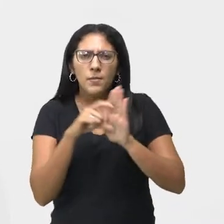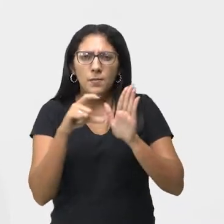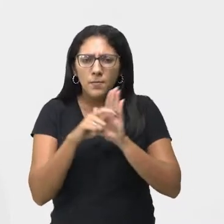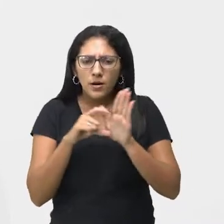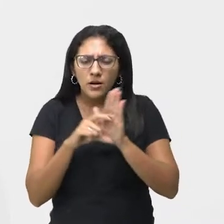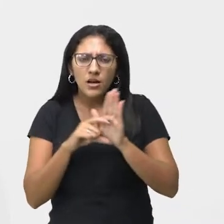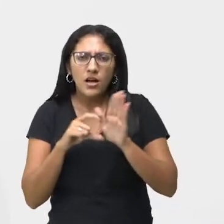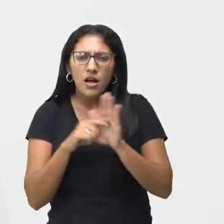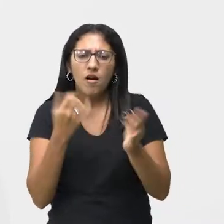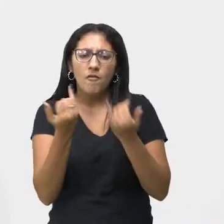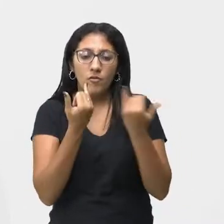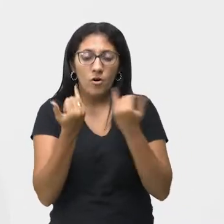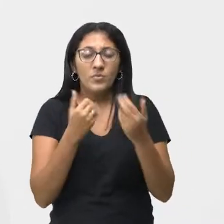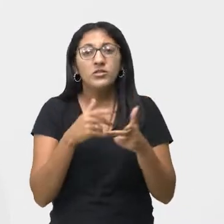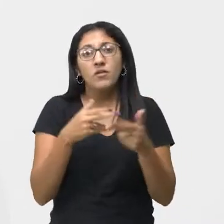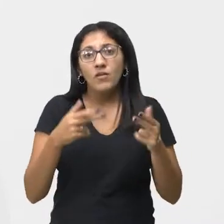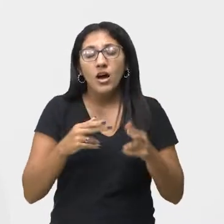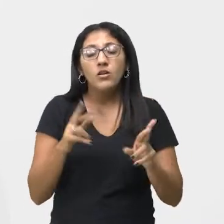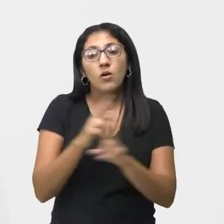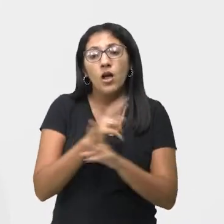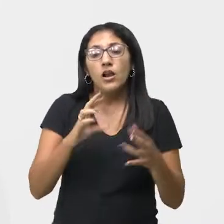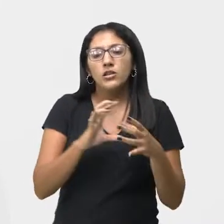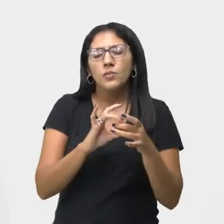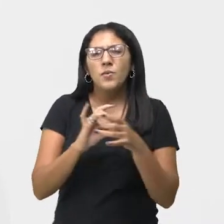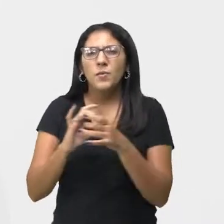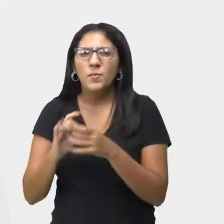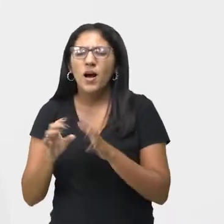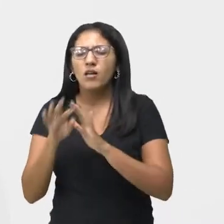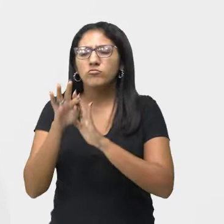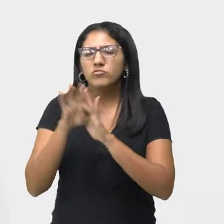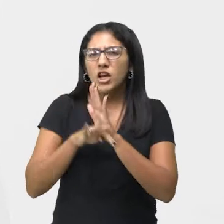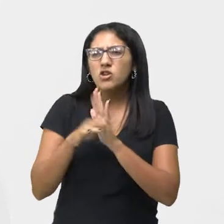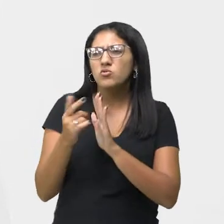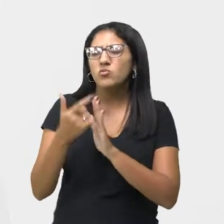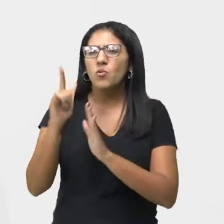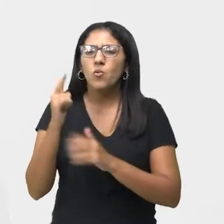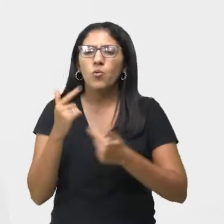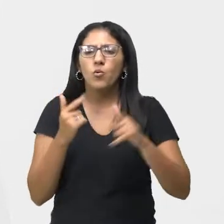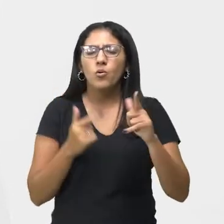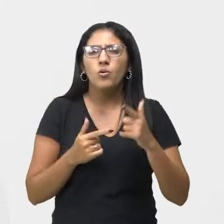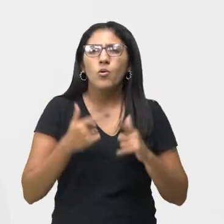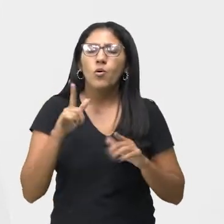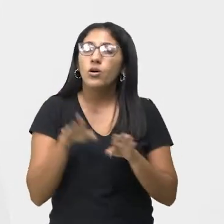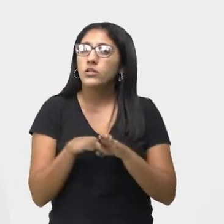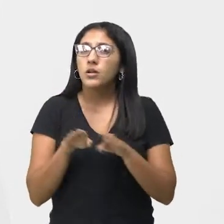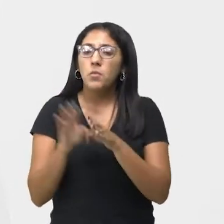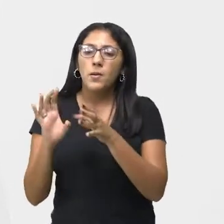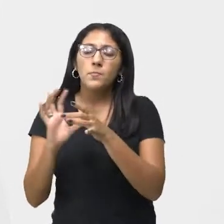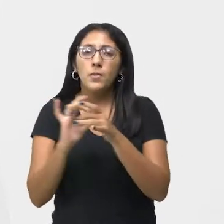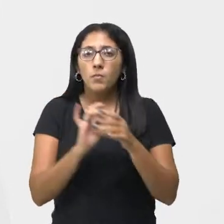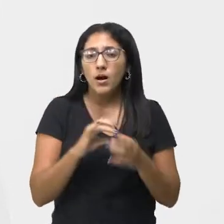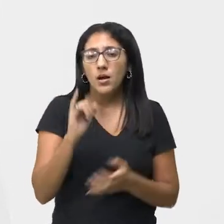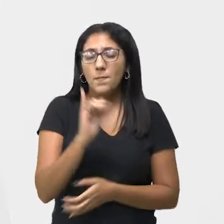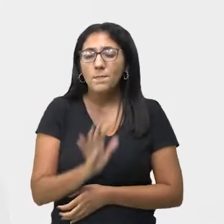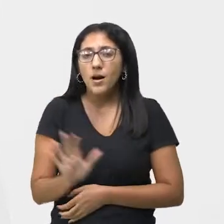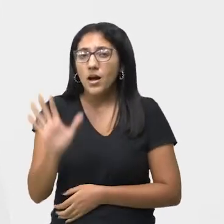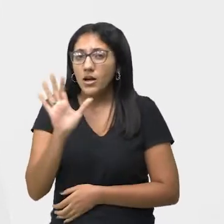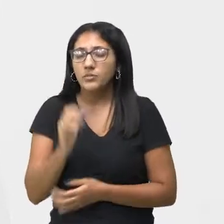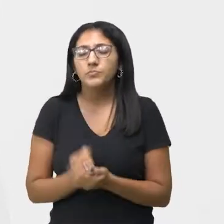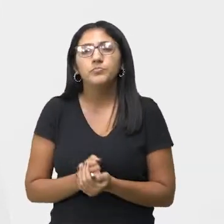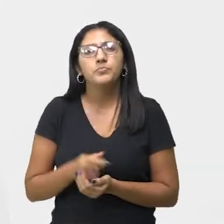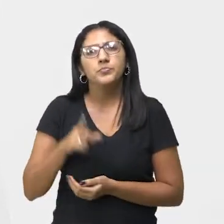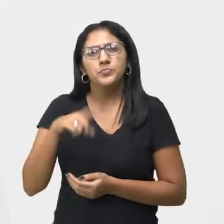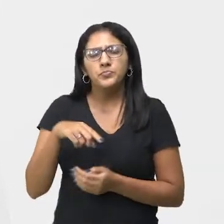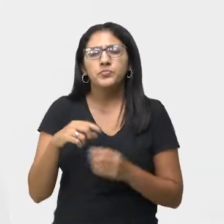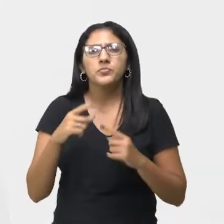informação ligados a palavras, partes de um texto ou, por exemplo, imagens. Então, hipertexto é quando